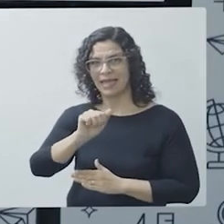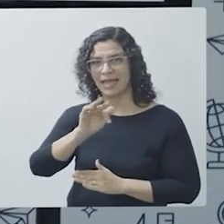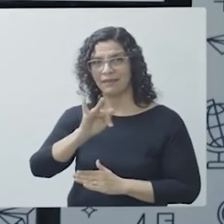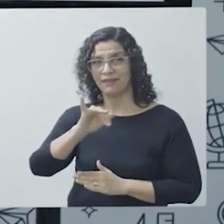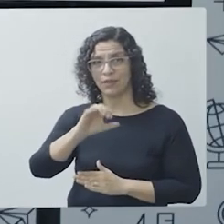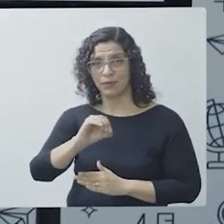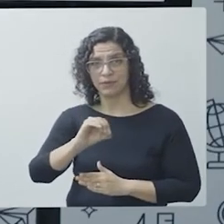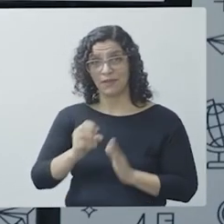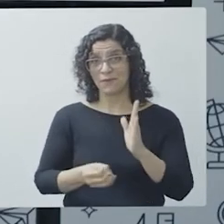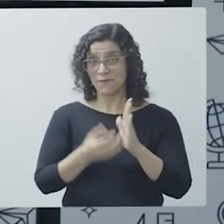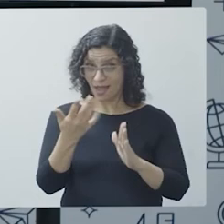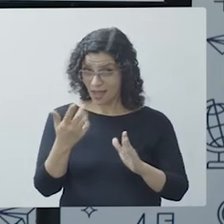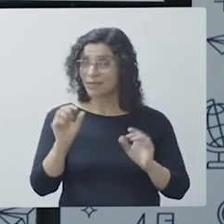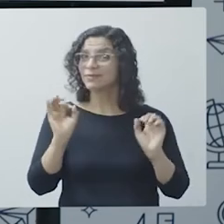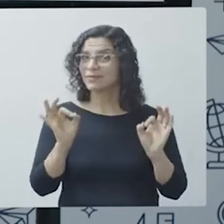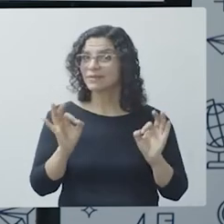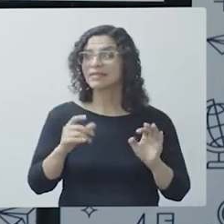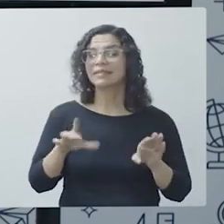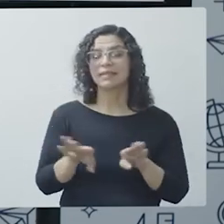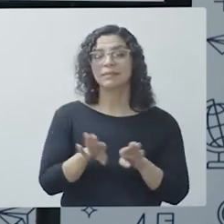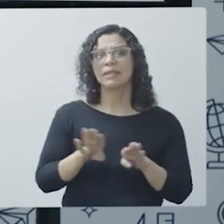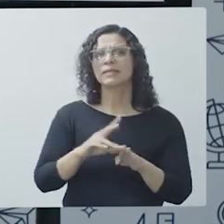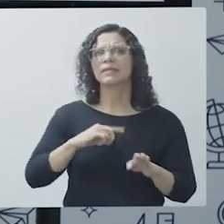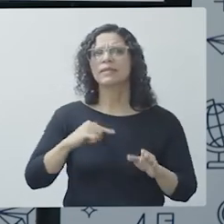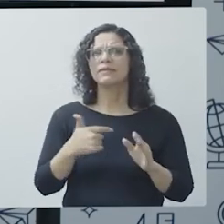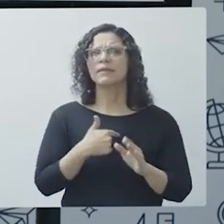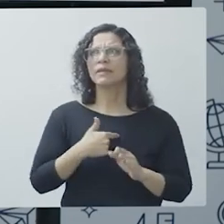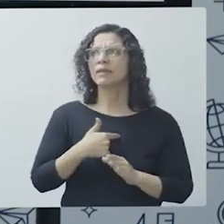desafios na aula, né? Usamos, então,